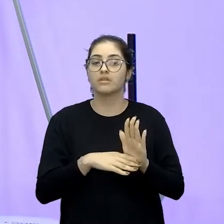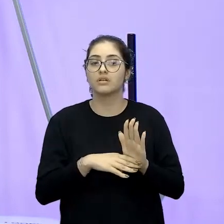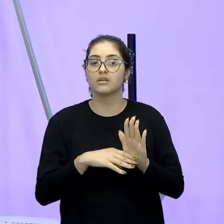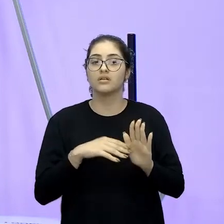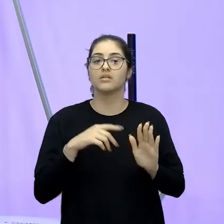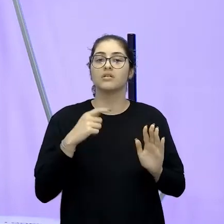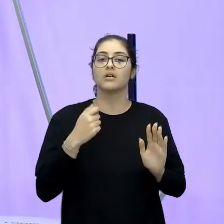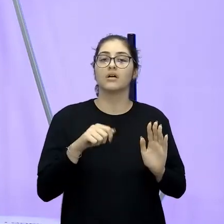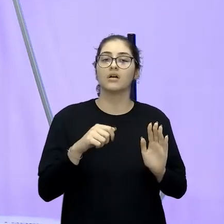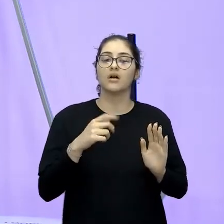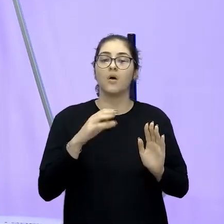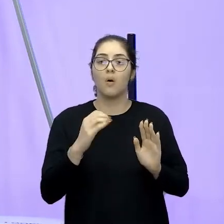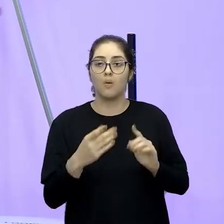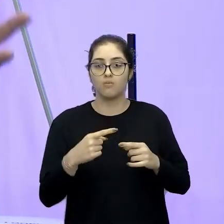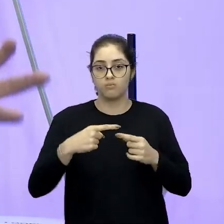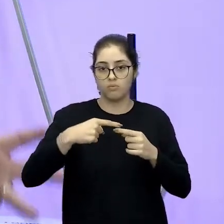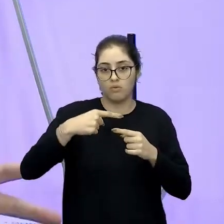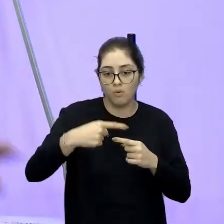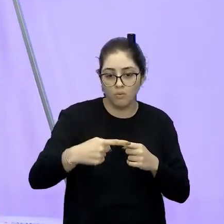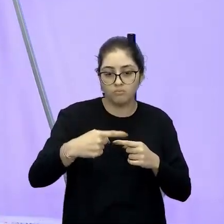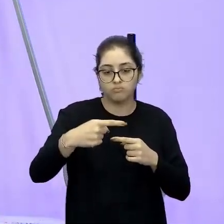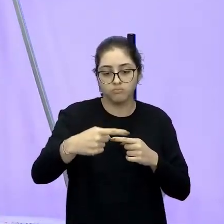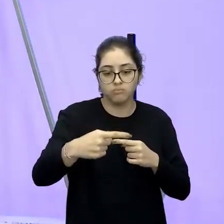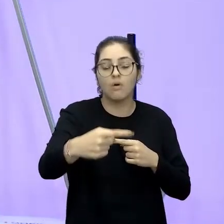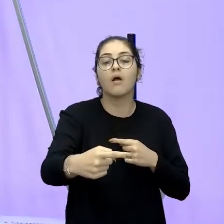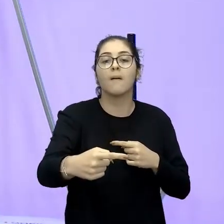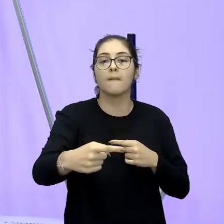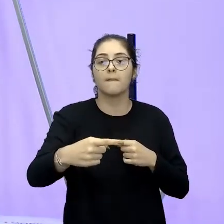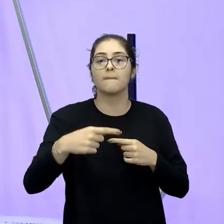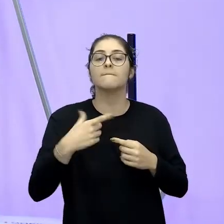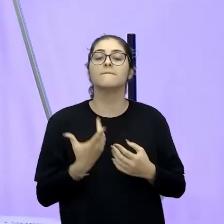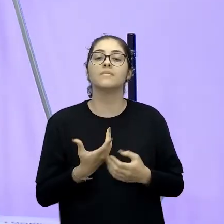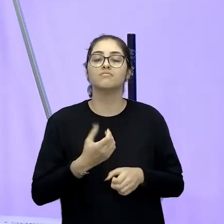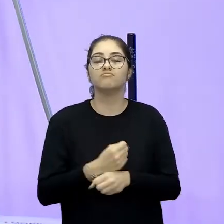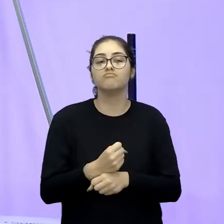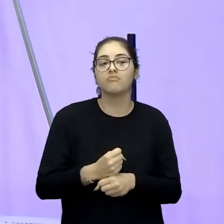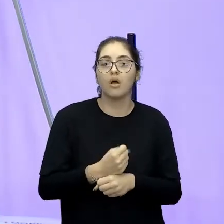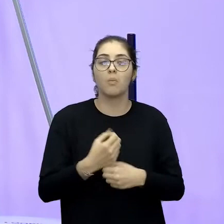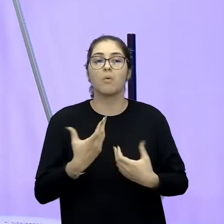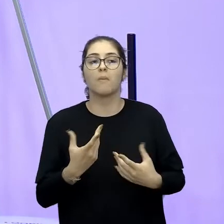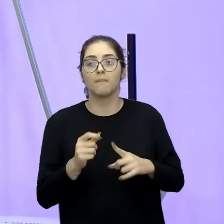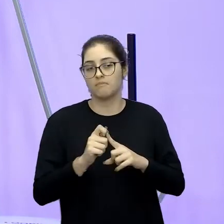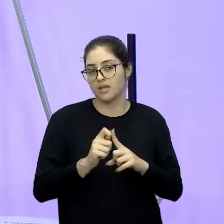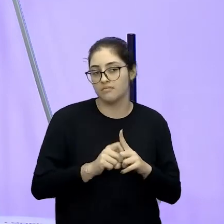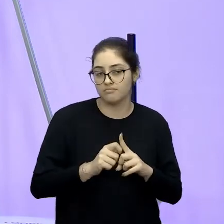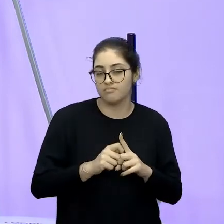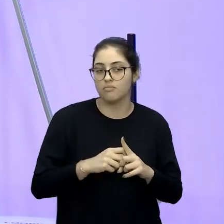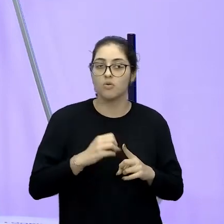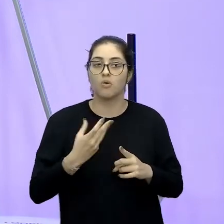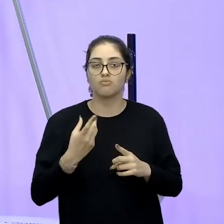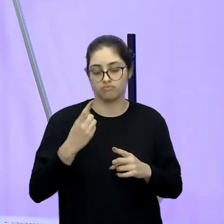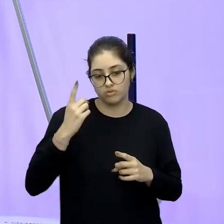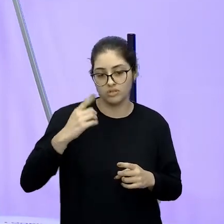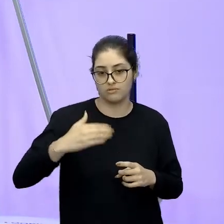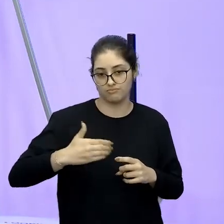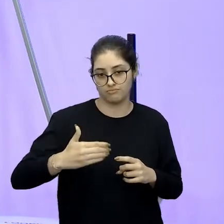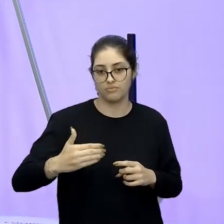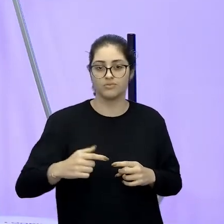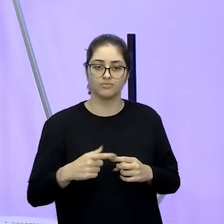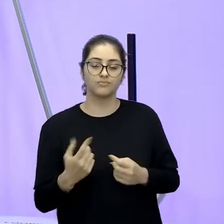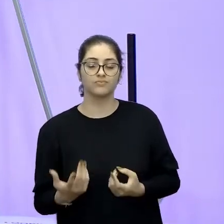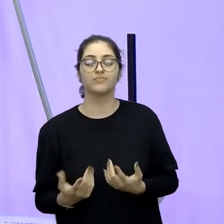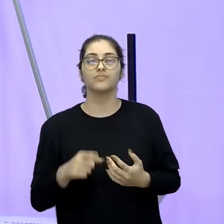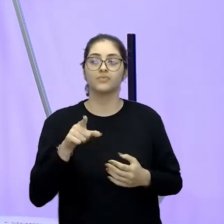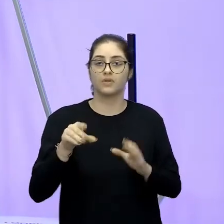a curto, médio e longo prazo. Então, se o meu ideal, vamos colocar aí, por exemplo, a questão do intercâmbio que a